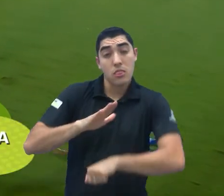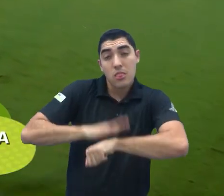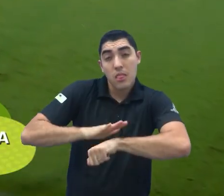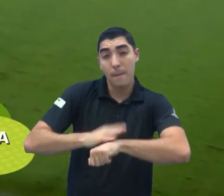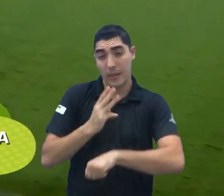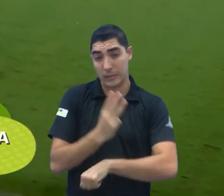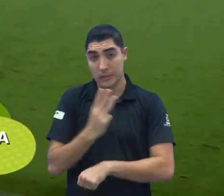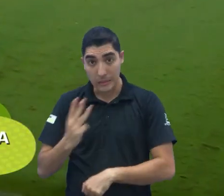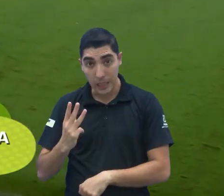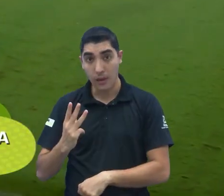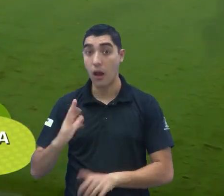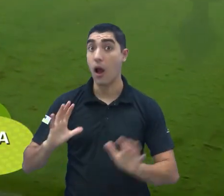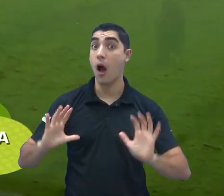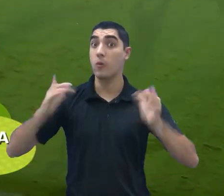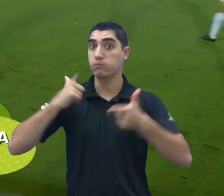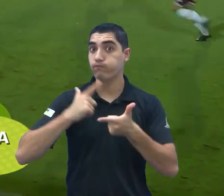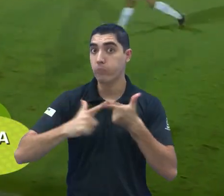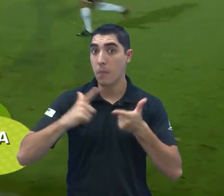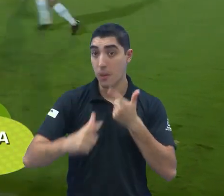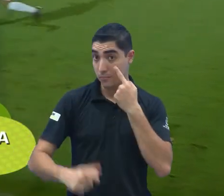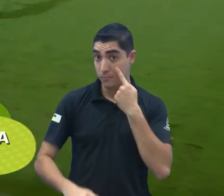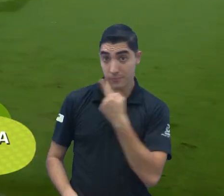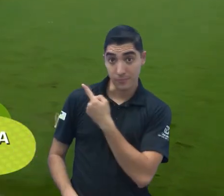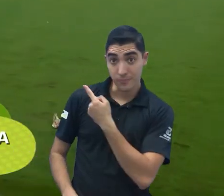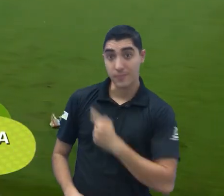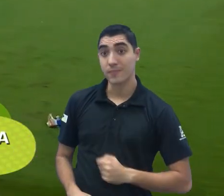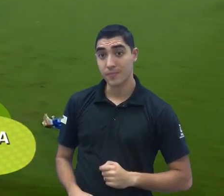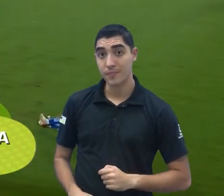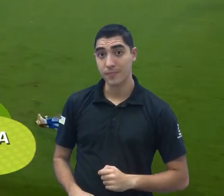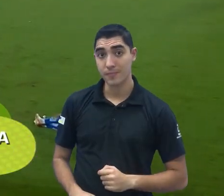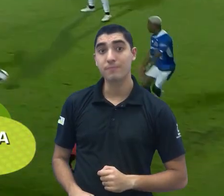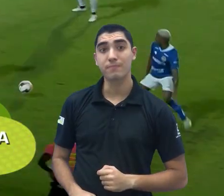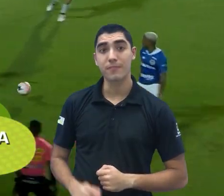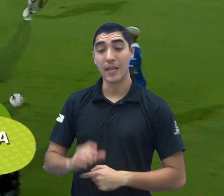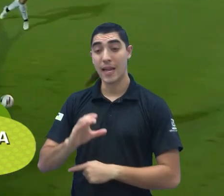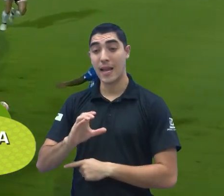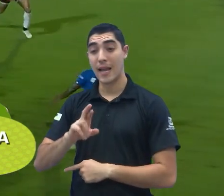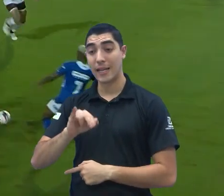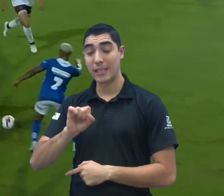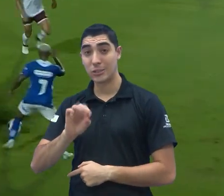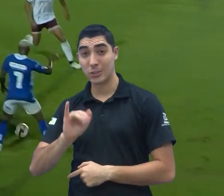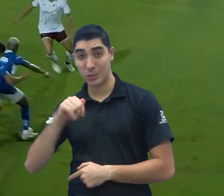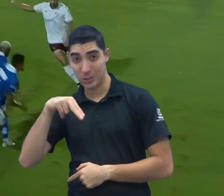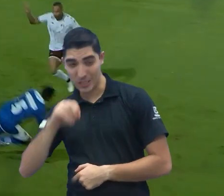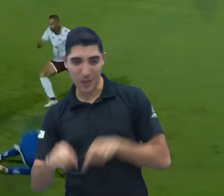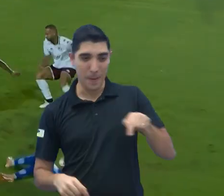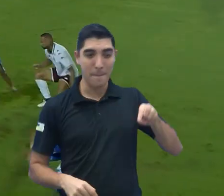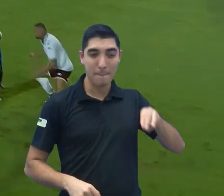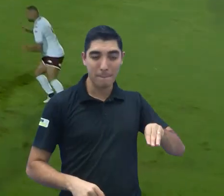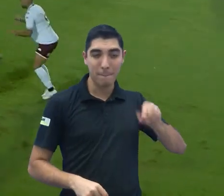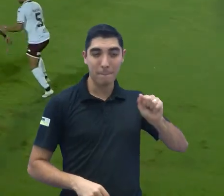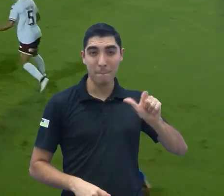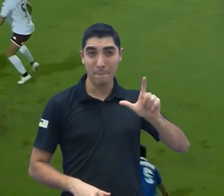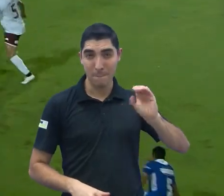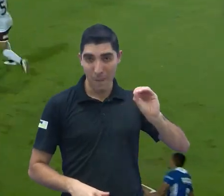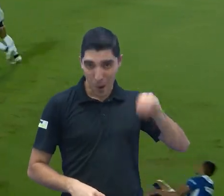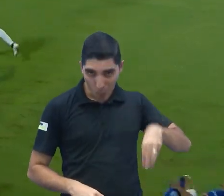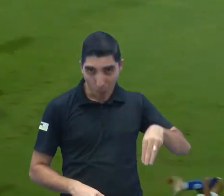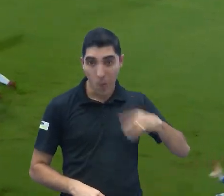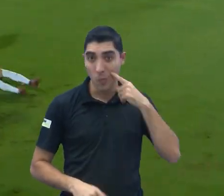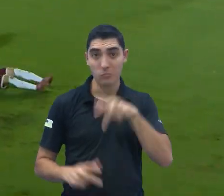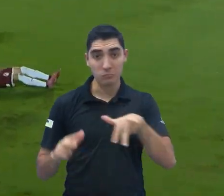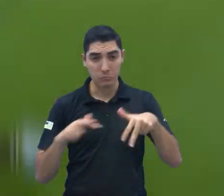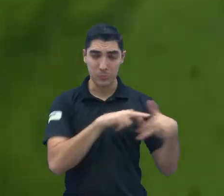o clima esquentou entre Cristiano e Maicon Douglas, não aquele, depois de uma sucessão de chegadas mais maldosas.